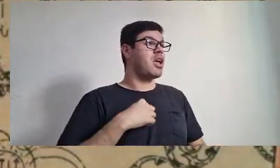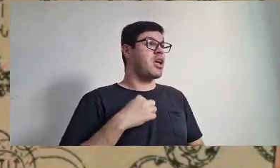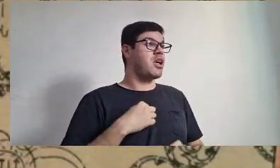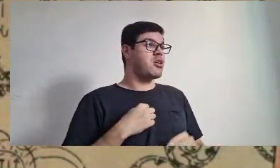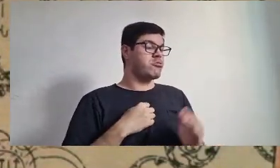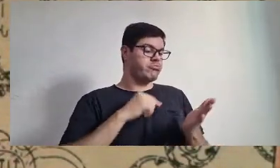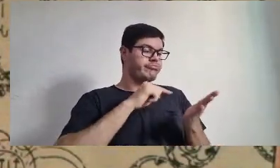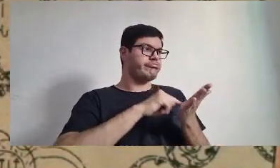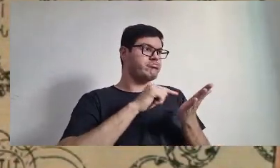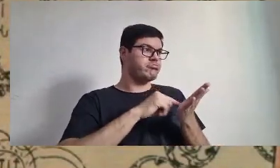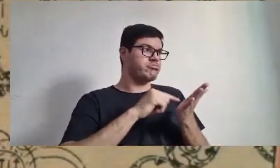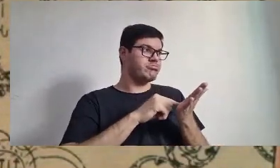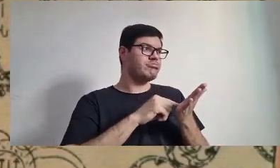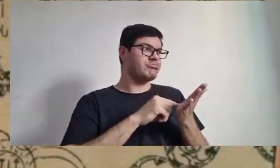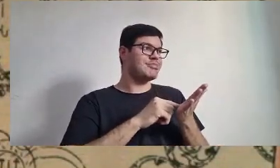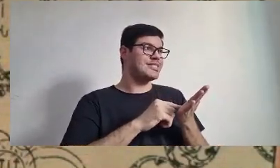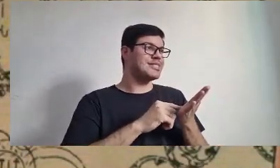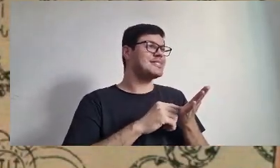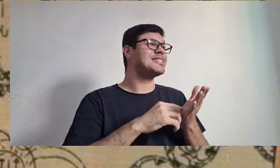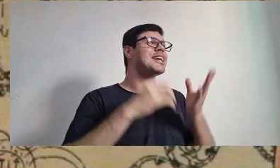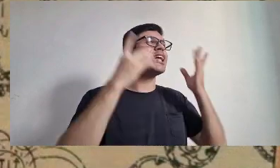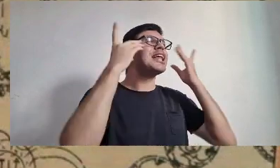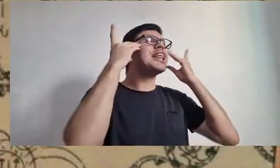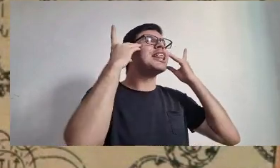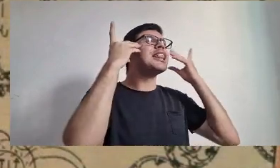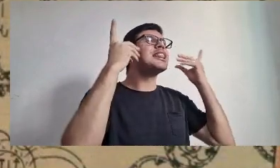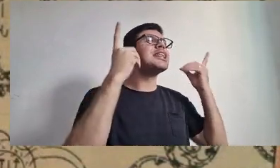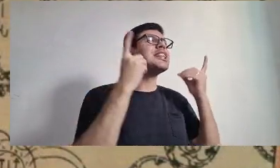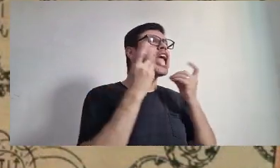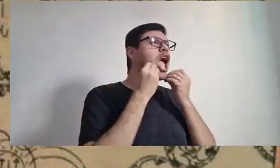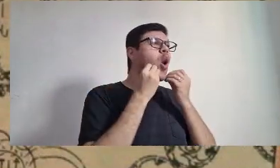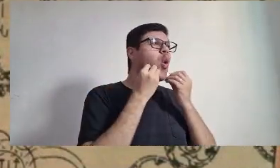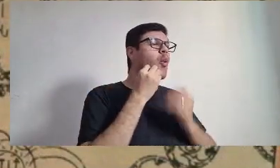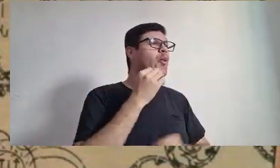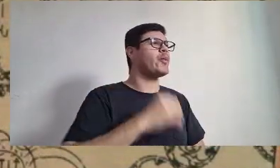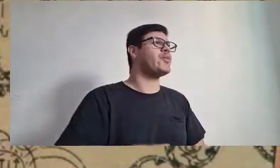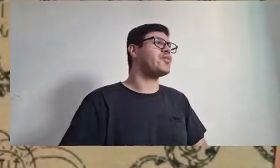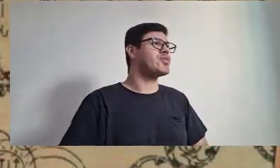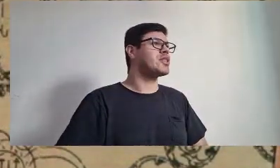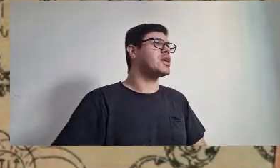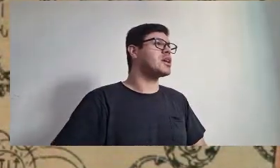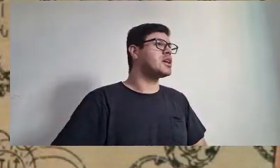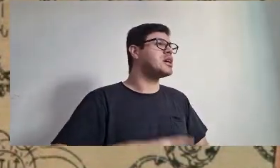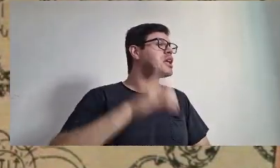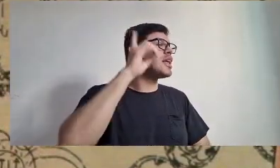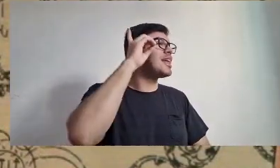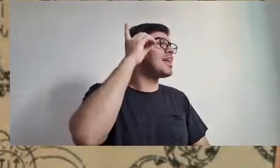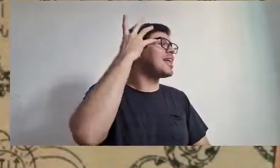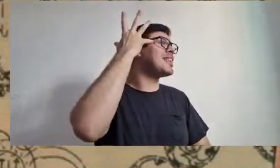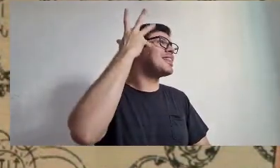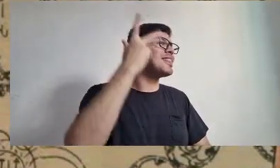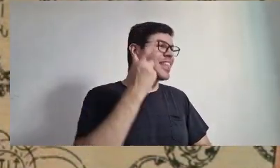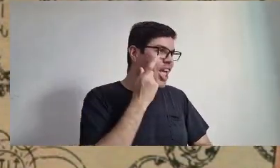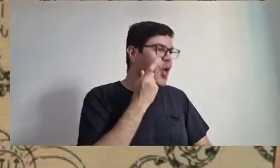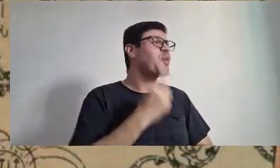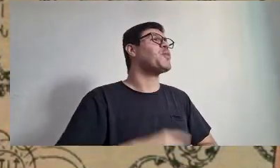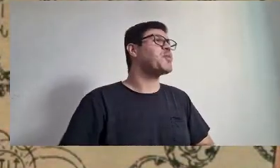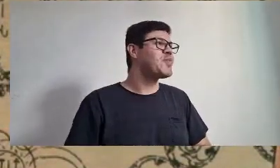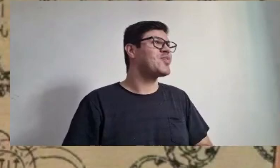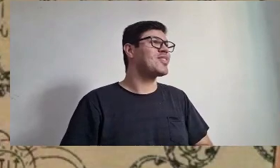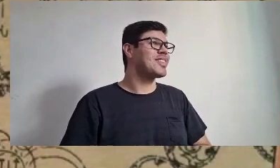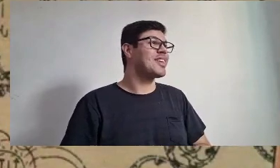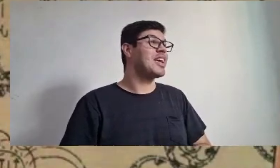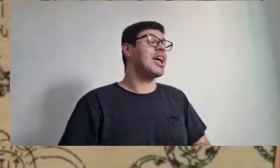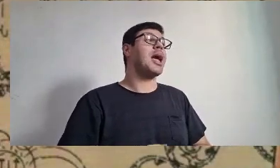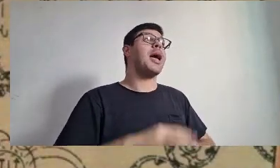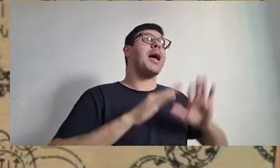no profeta Daniel. Algumas nações poderosas vão não ficar mais contentes com ele, vão trair. E